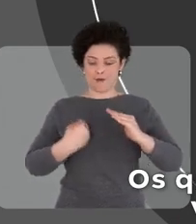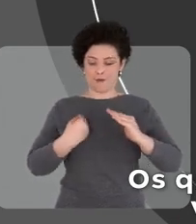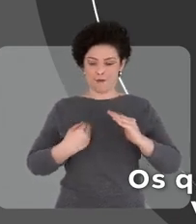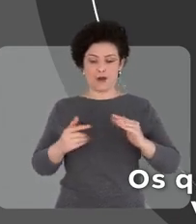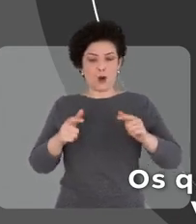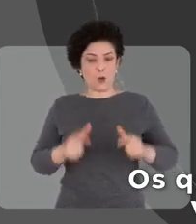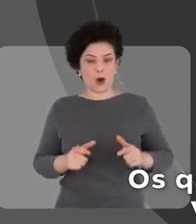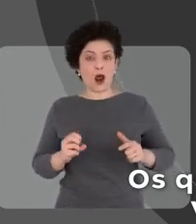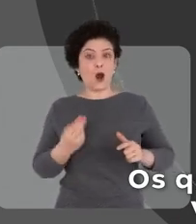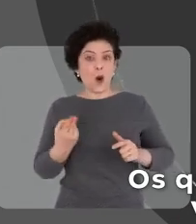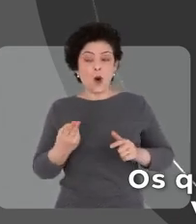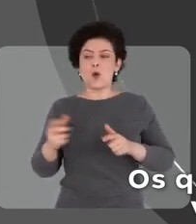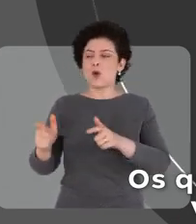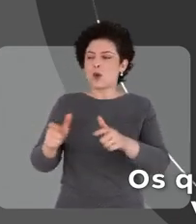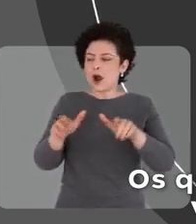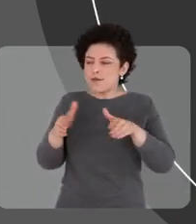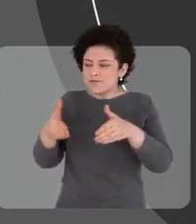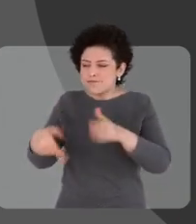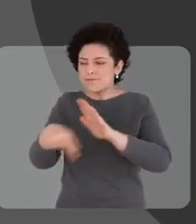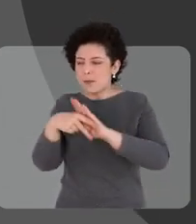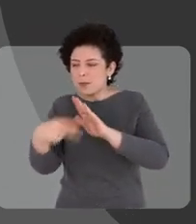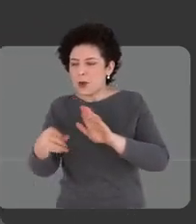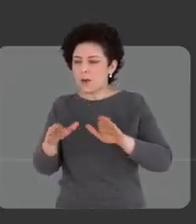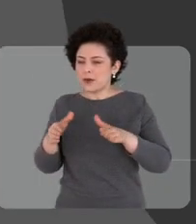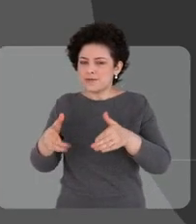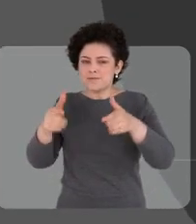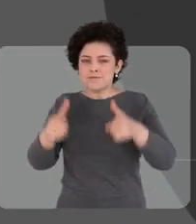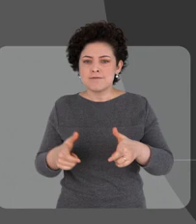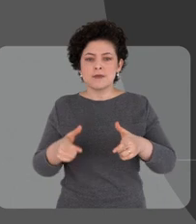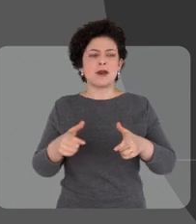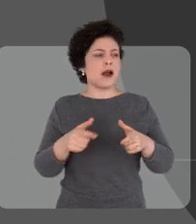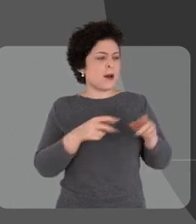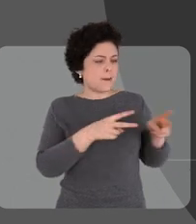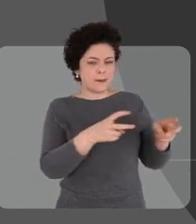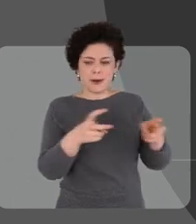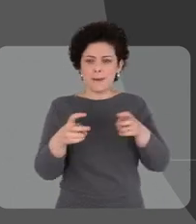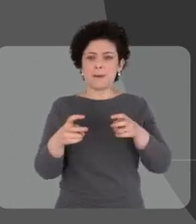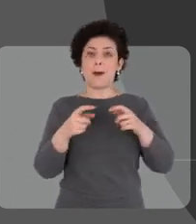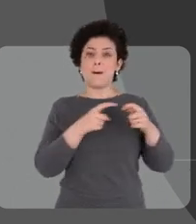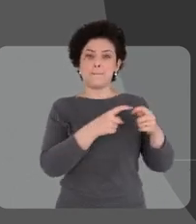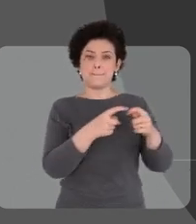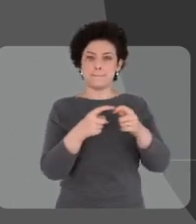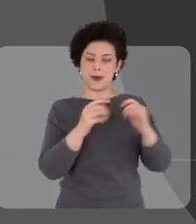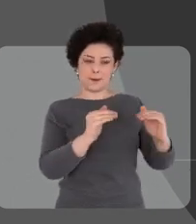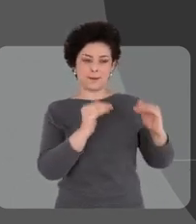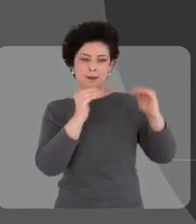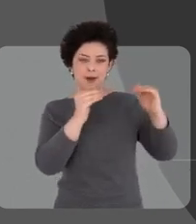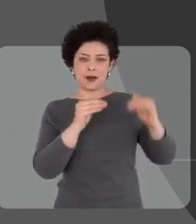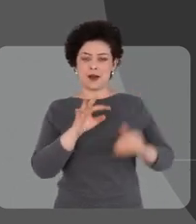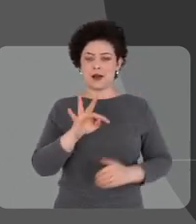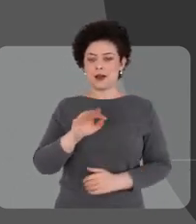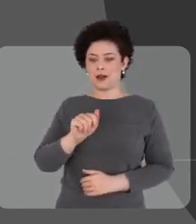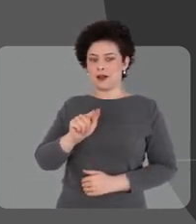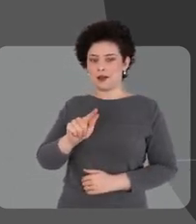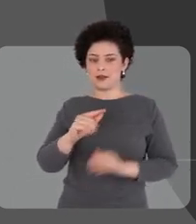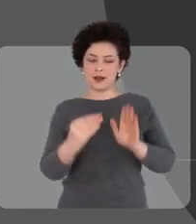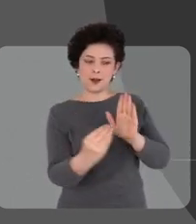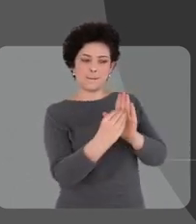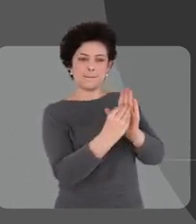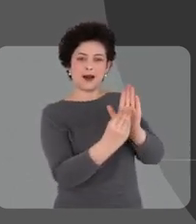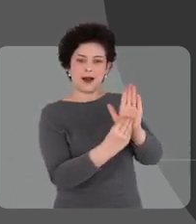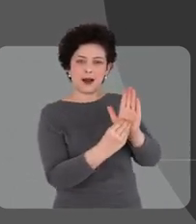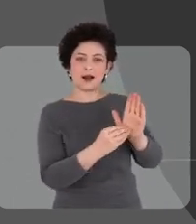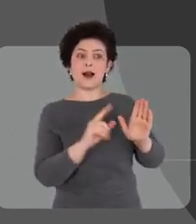ou de uma localidade específica. Para identificar os médicos da nossa rede premium, há tags que sinalizam se